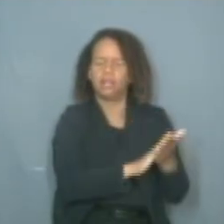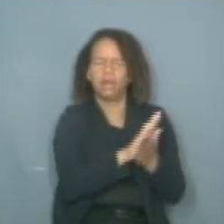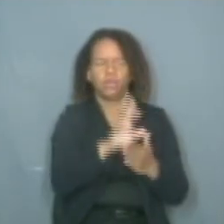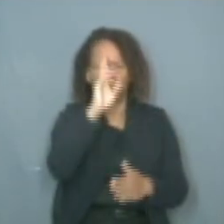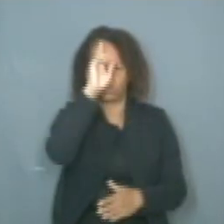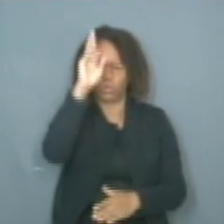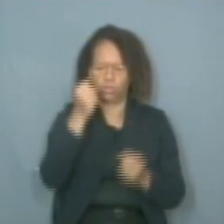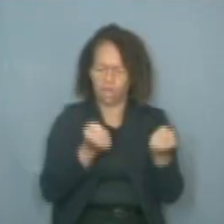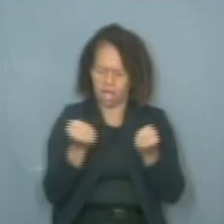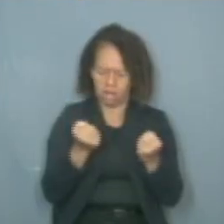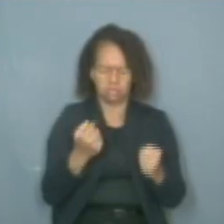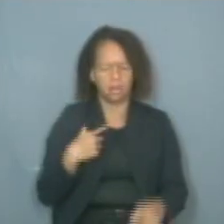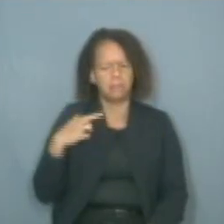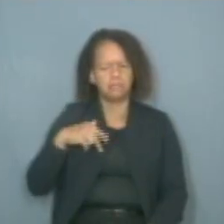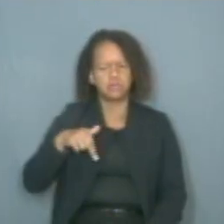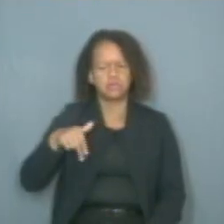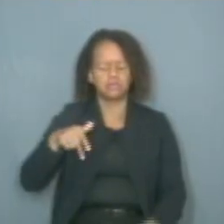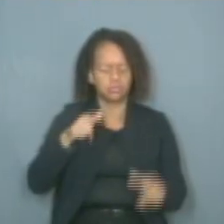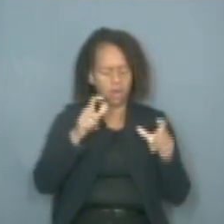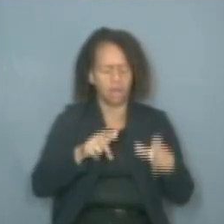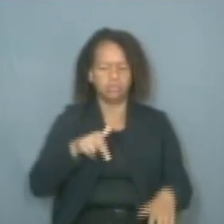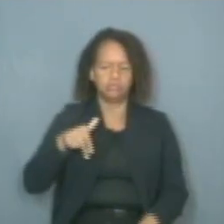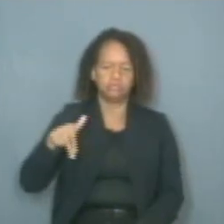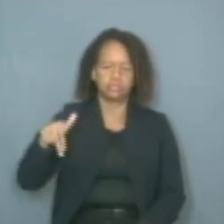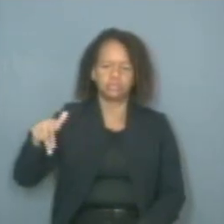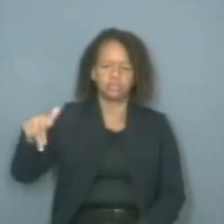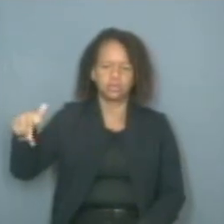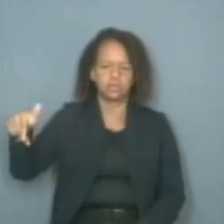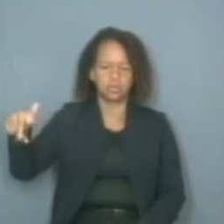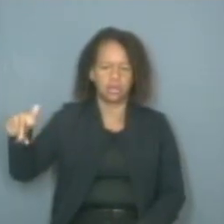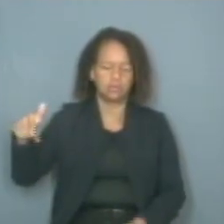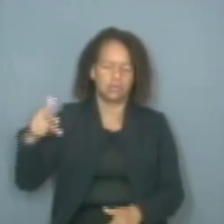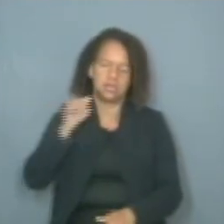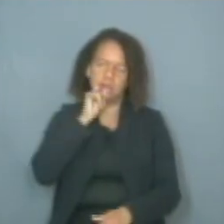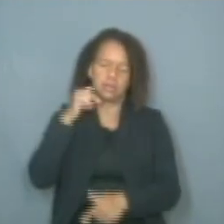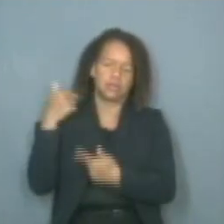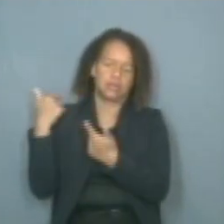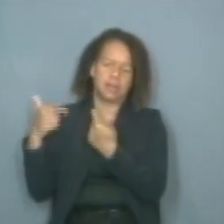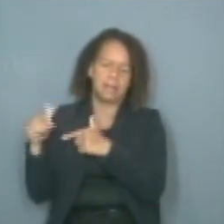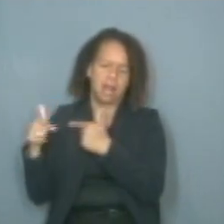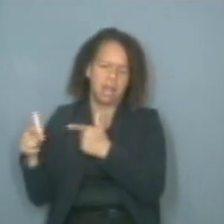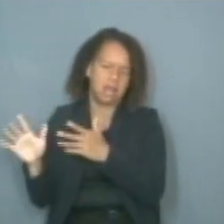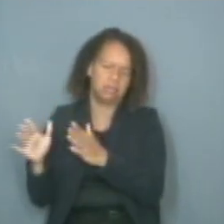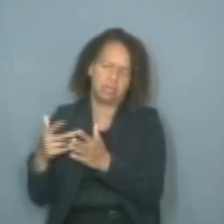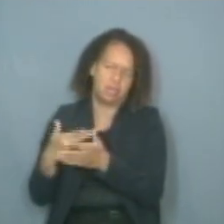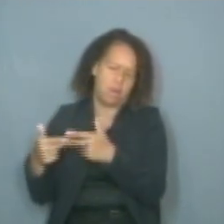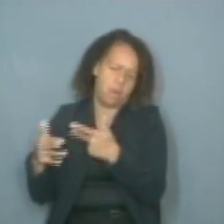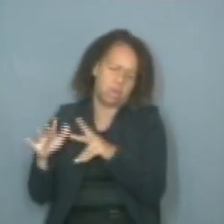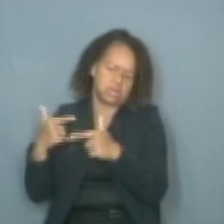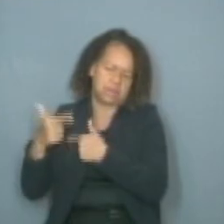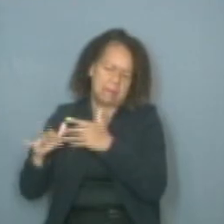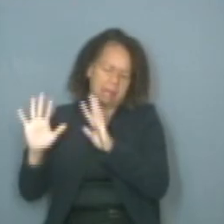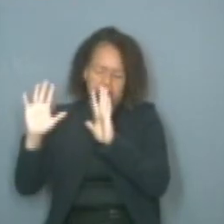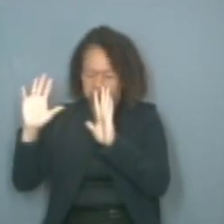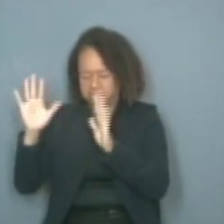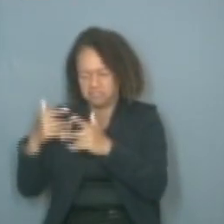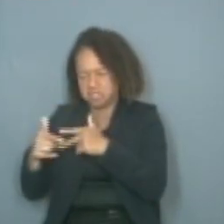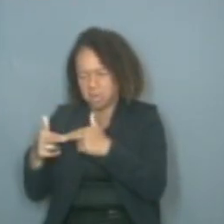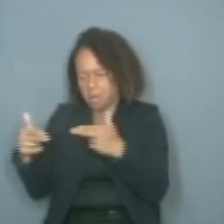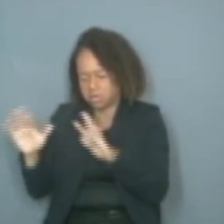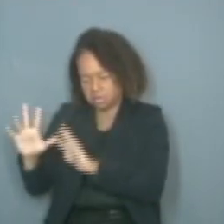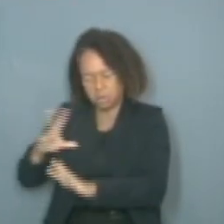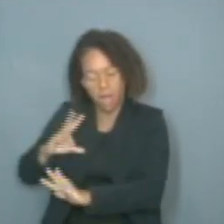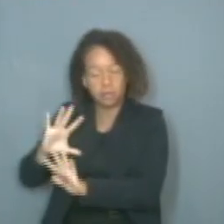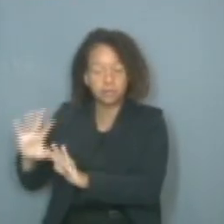Então a pessoa sai do local onde estava trabalhando, ou enfim, em busca de algum serviço, fazendo alguma